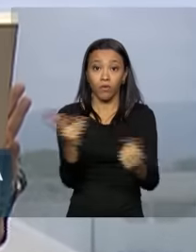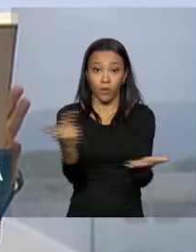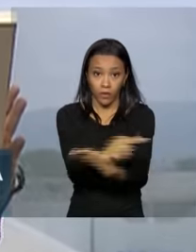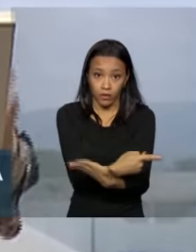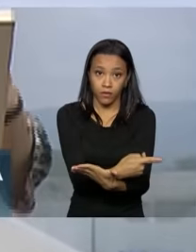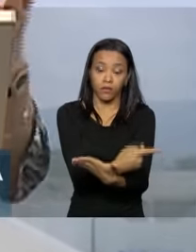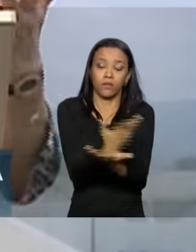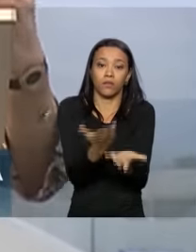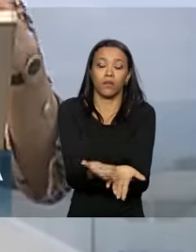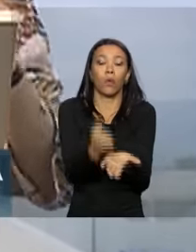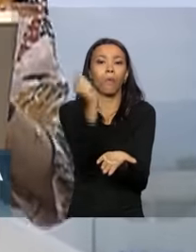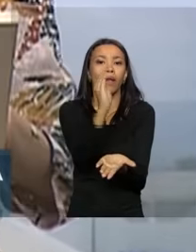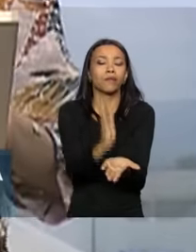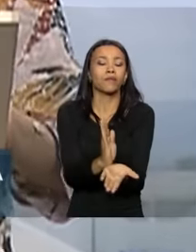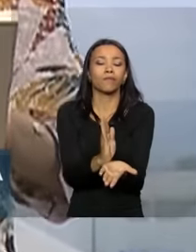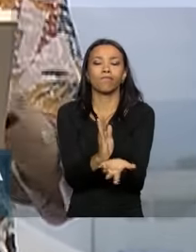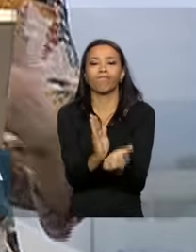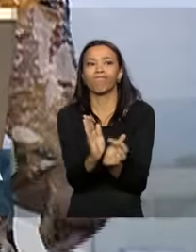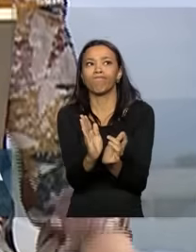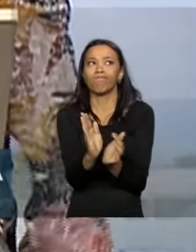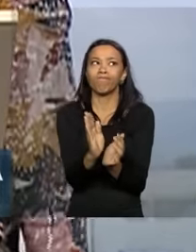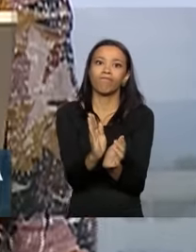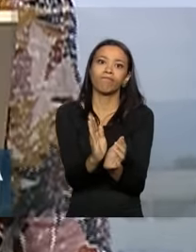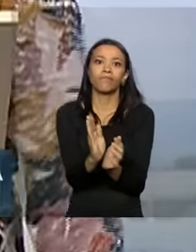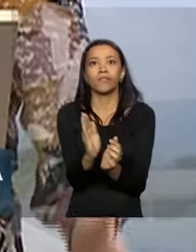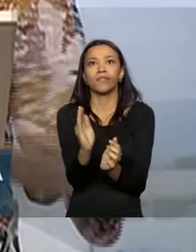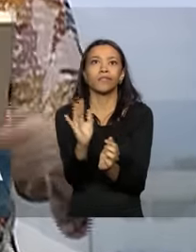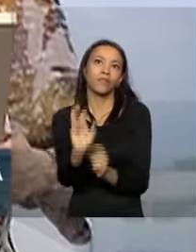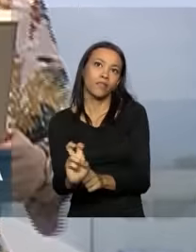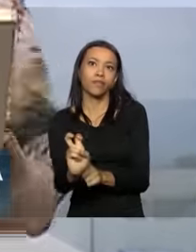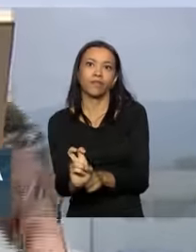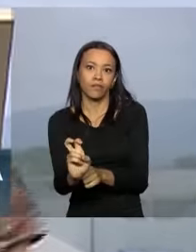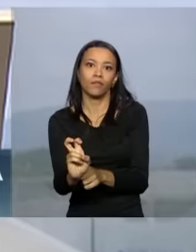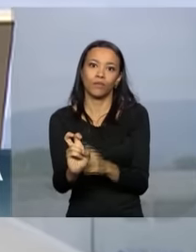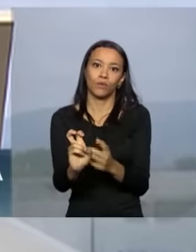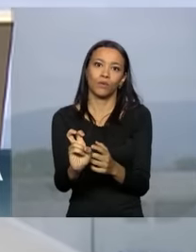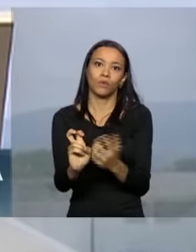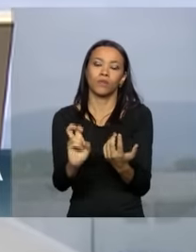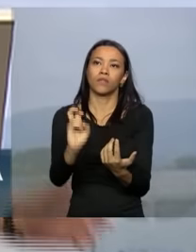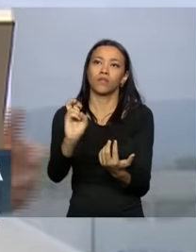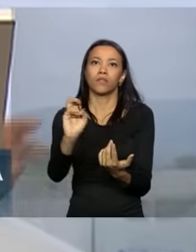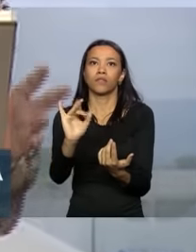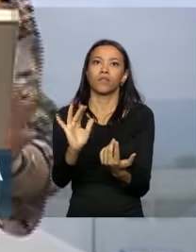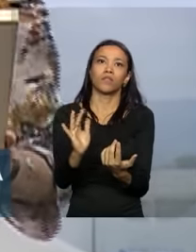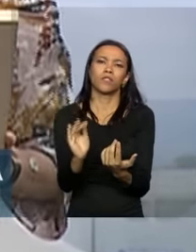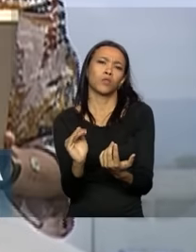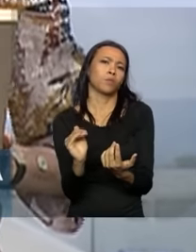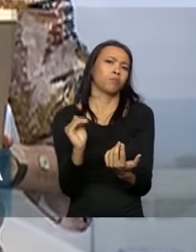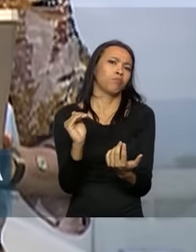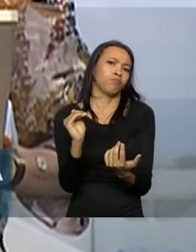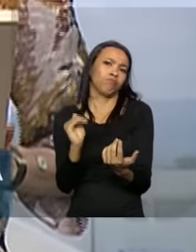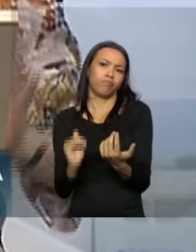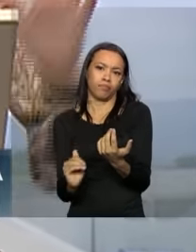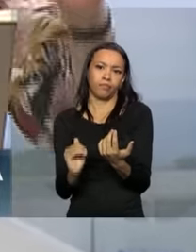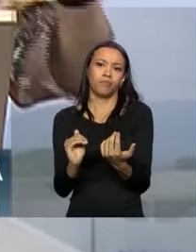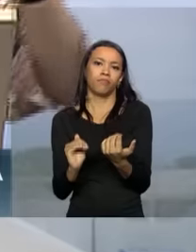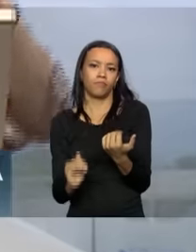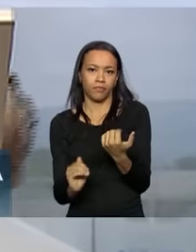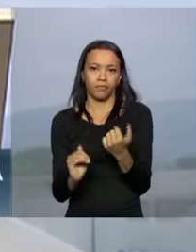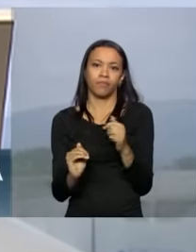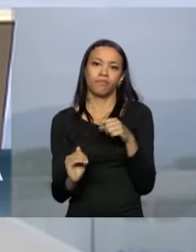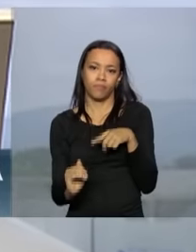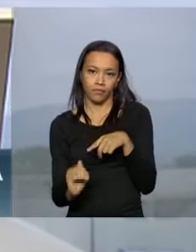O Brasil ficava ali, às vezes em quinto lugar, às vezes um pouco mais atrás,